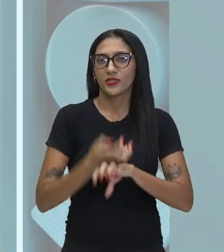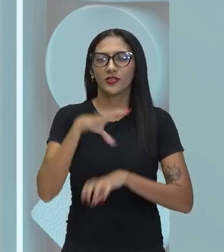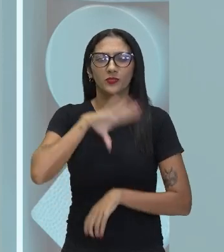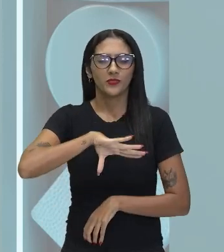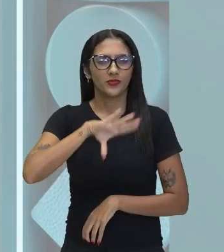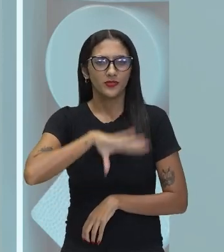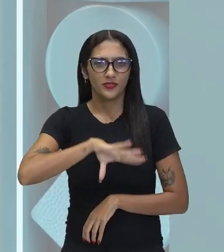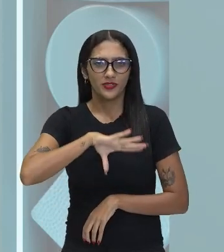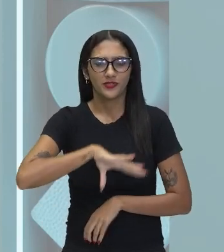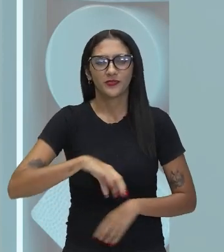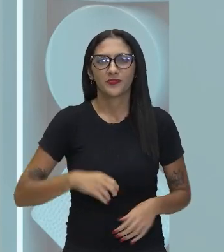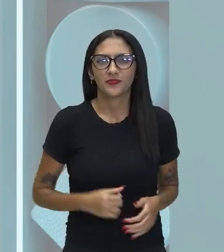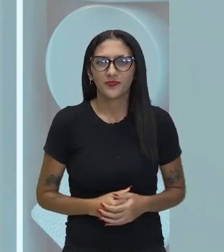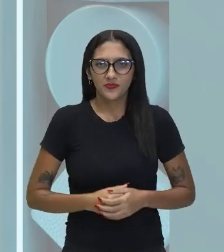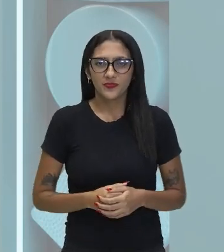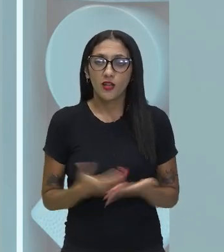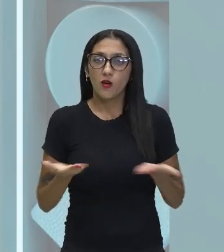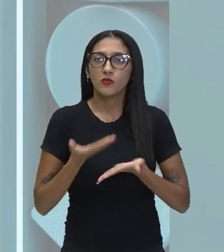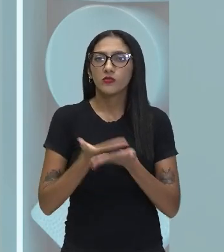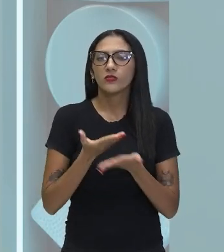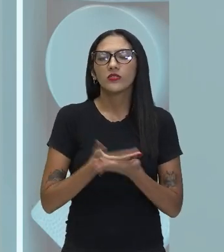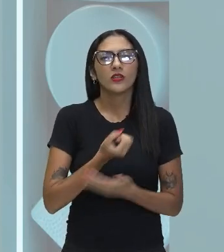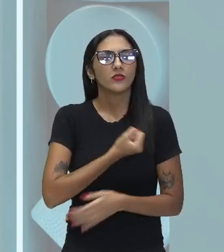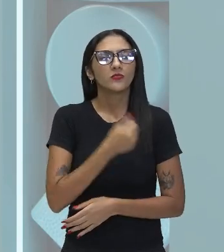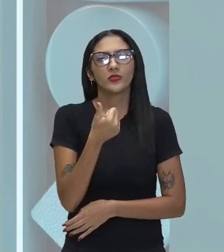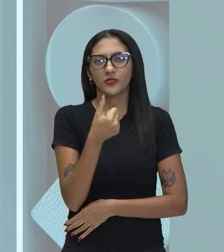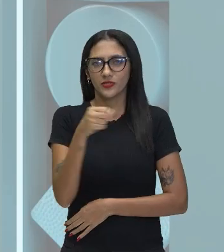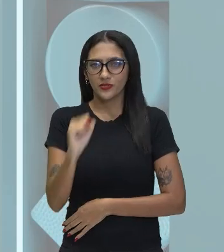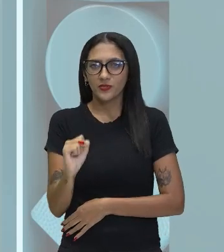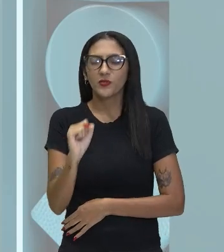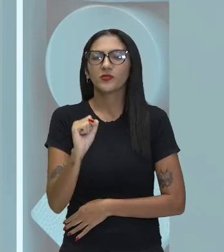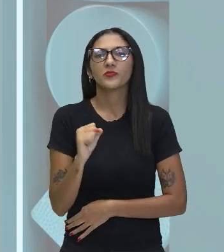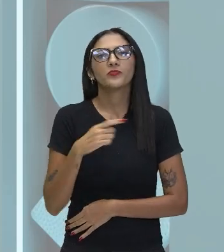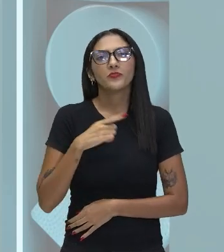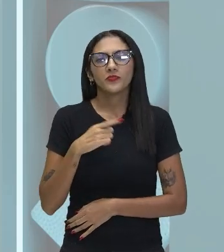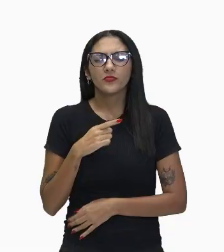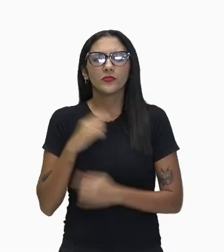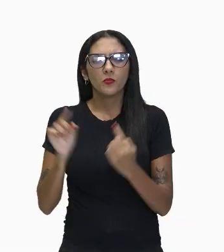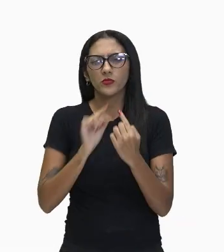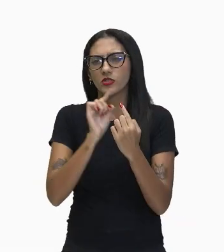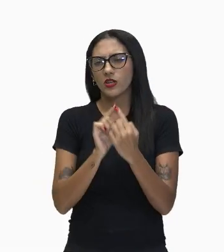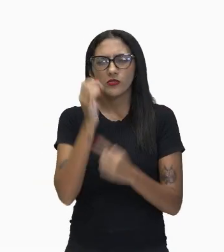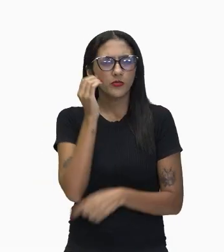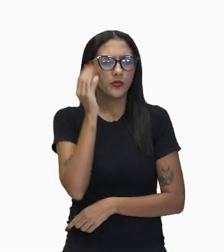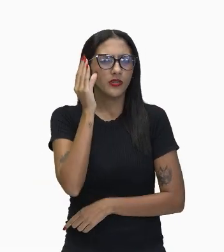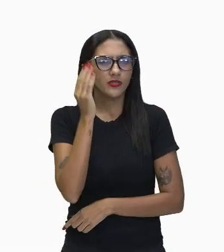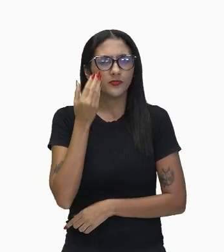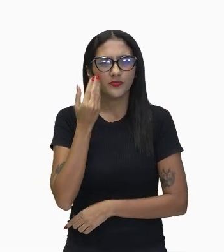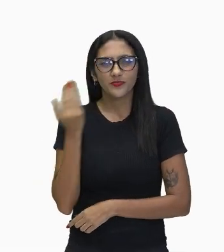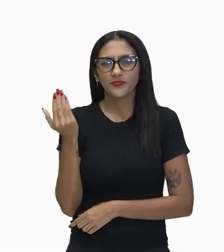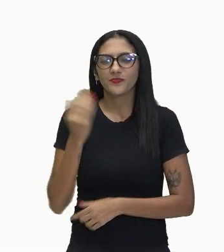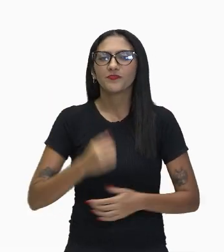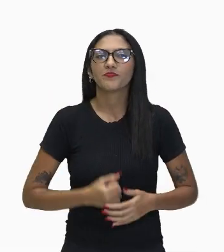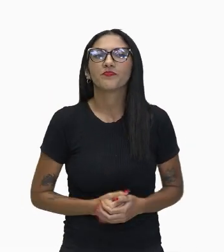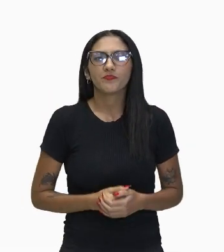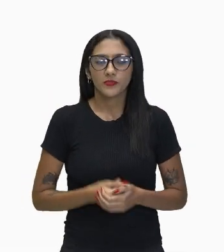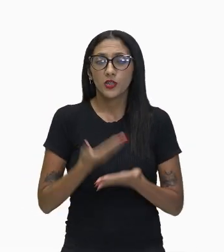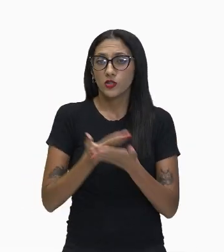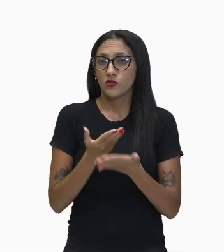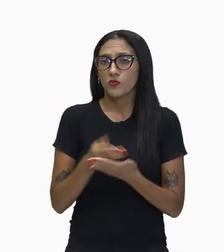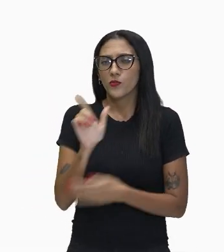língua portuguesa, e esta é a aula de número 18, que tem o seguinte objeto de conhecimento: estudos